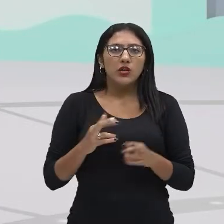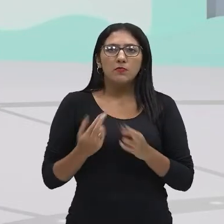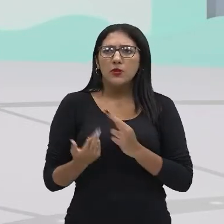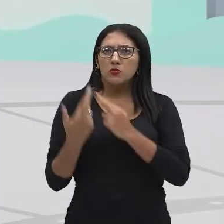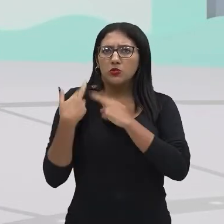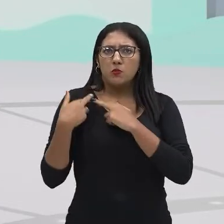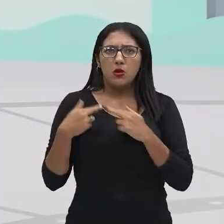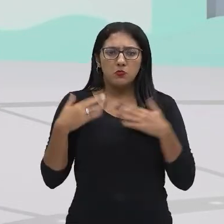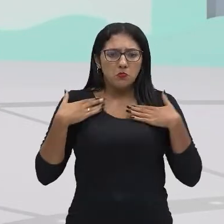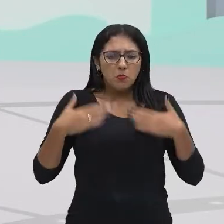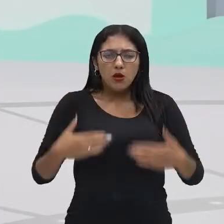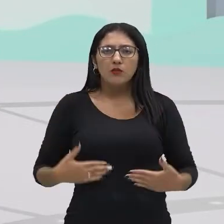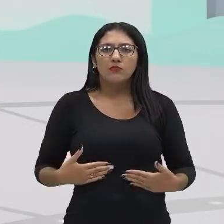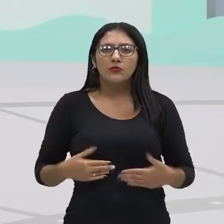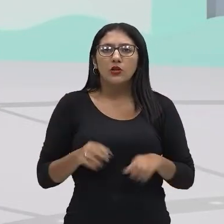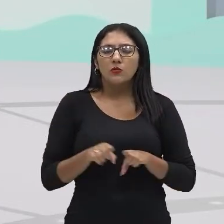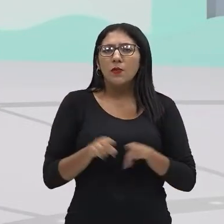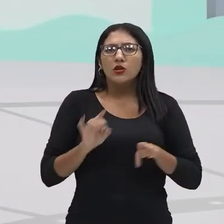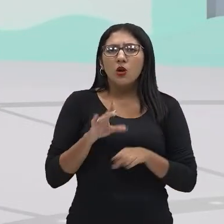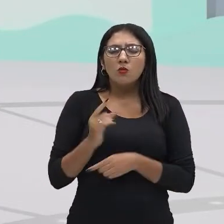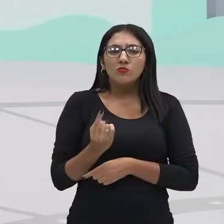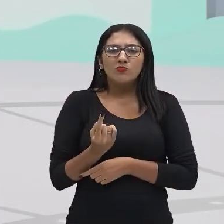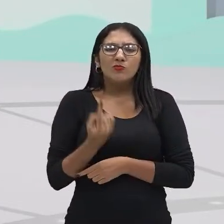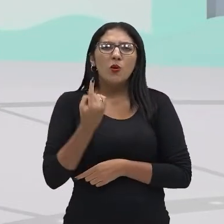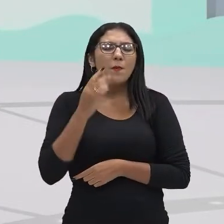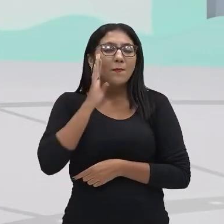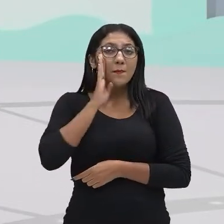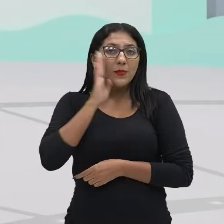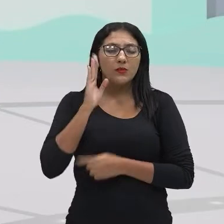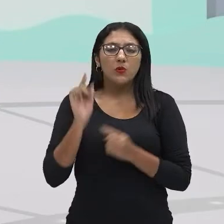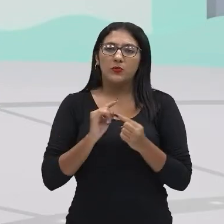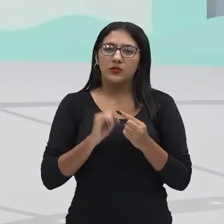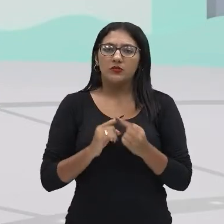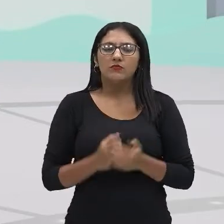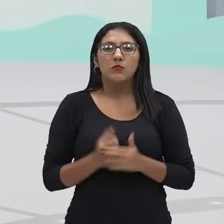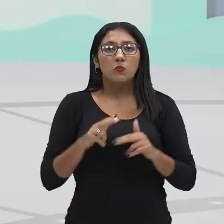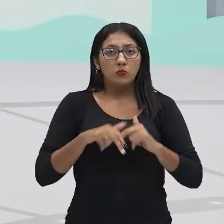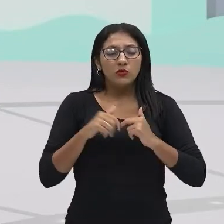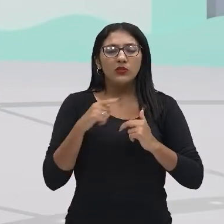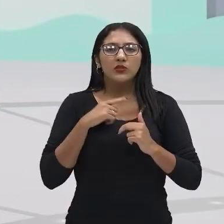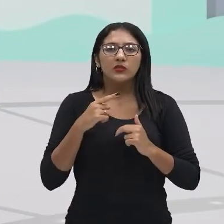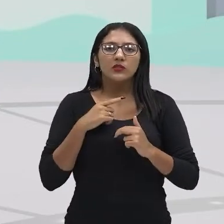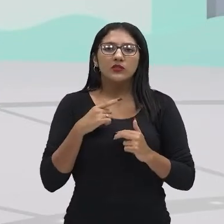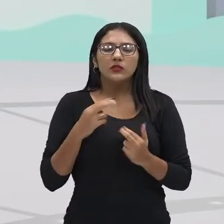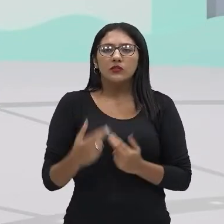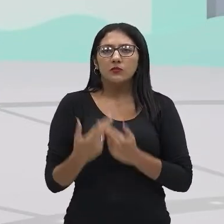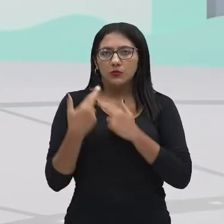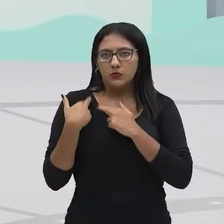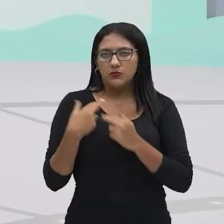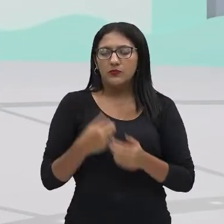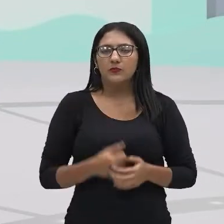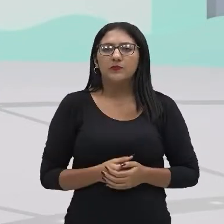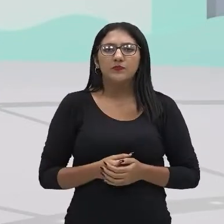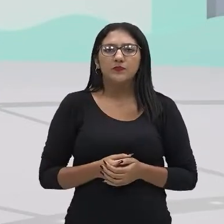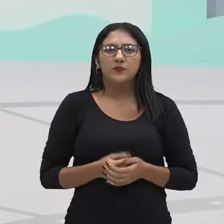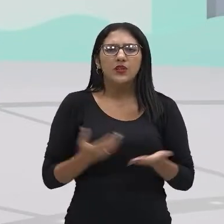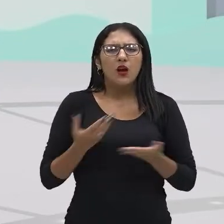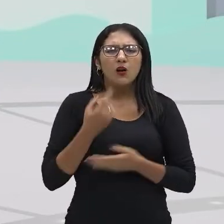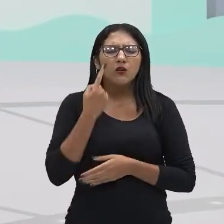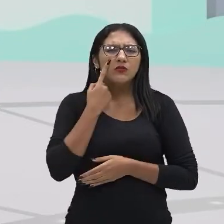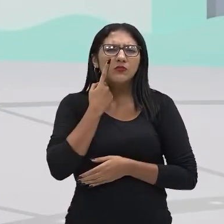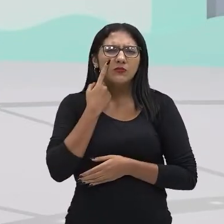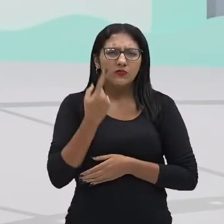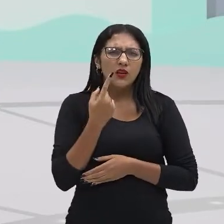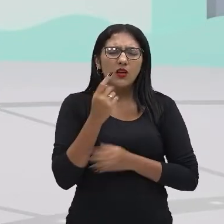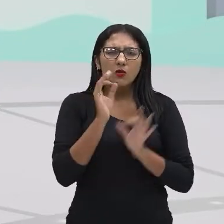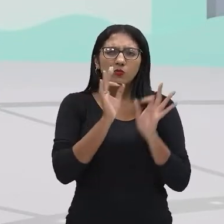todo, mas só para onde eles são determinados. É por isso que eles são chamados de mensageiros. Vamos dar uma olhada numa animação